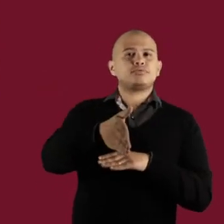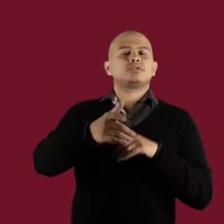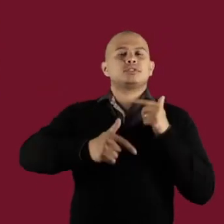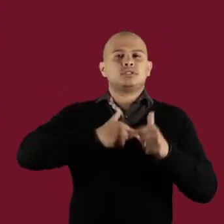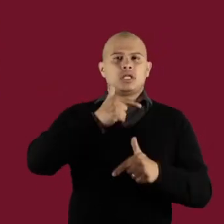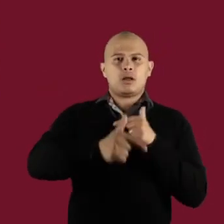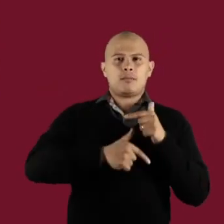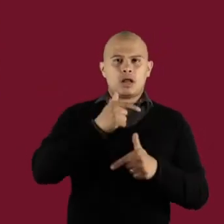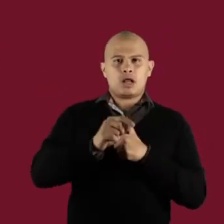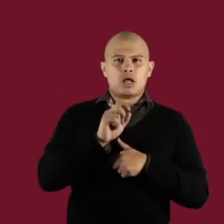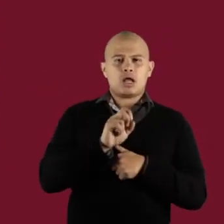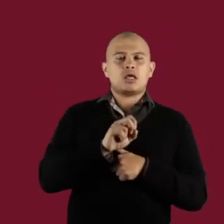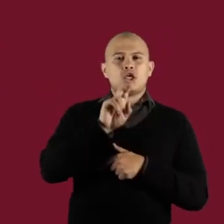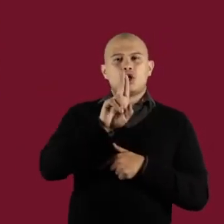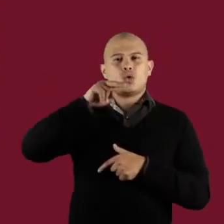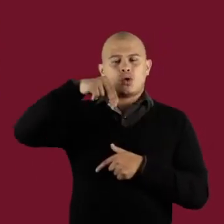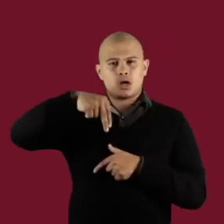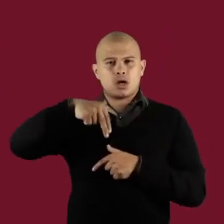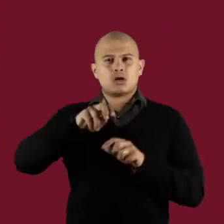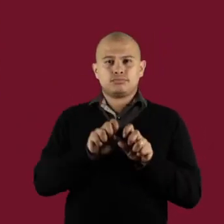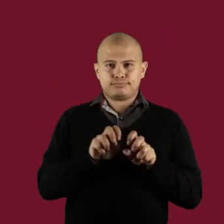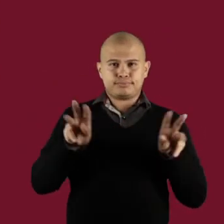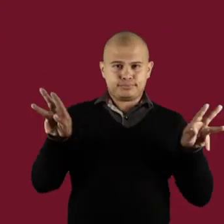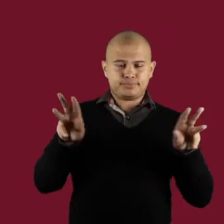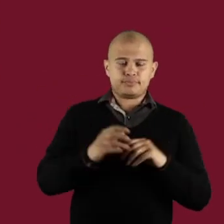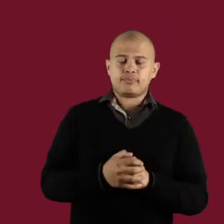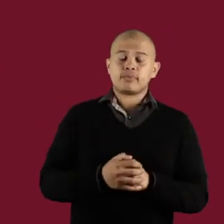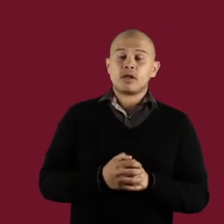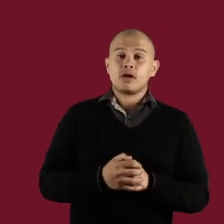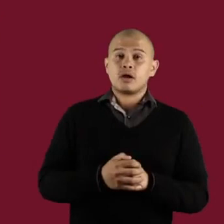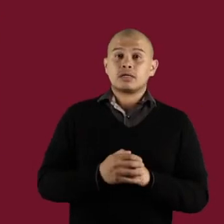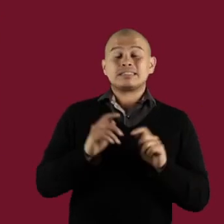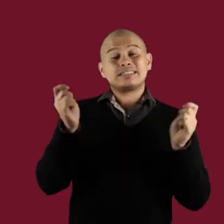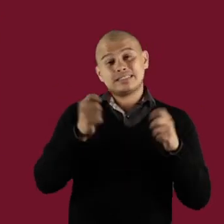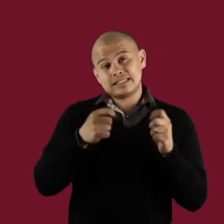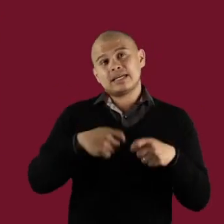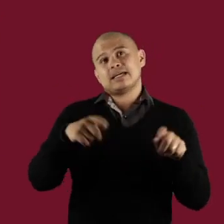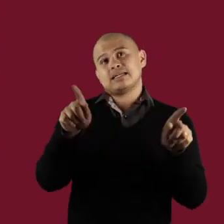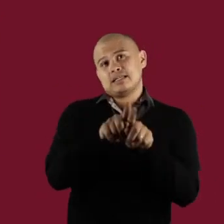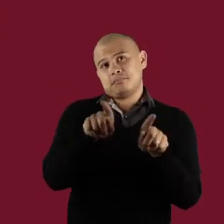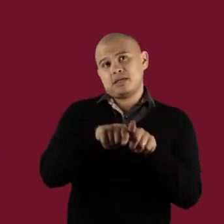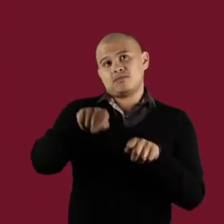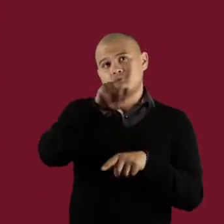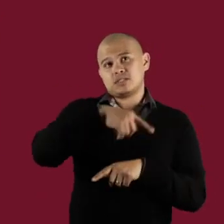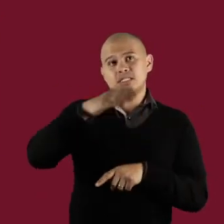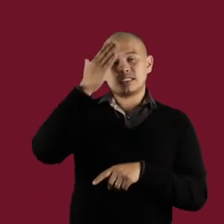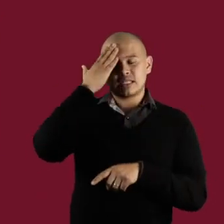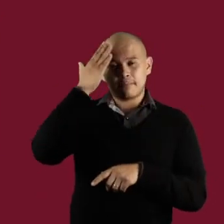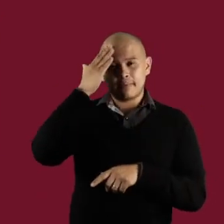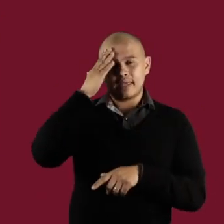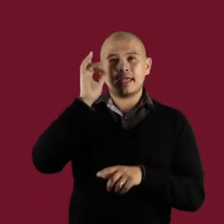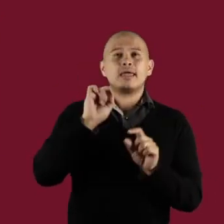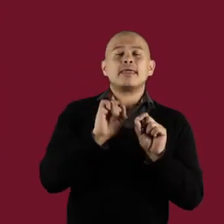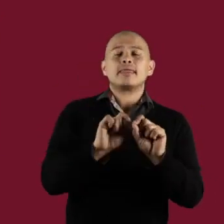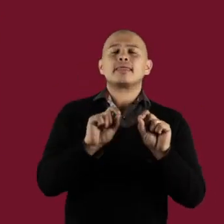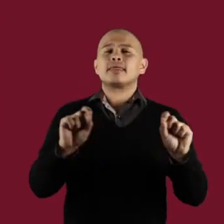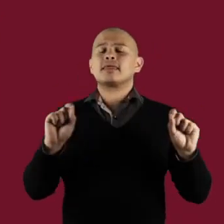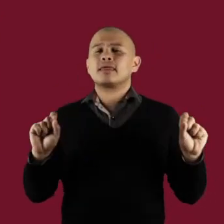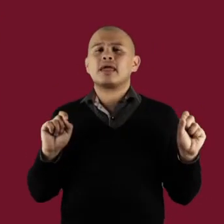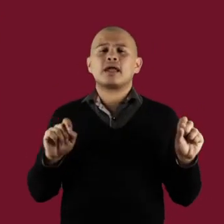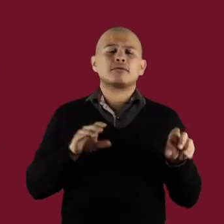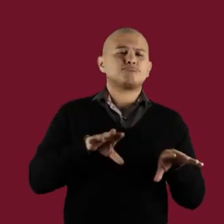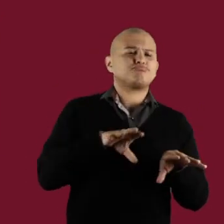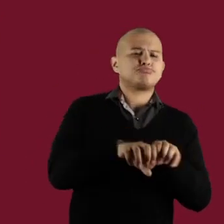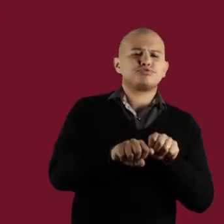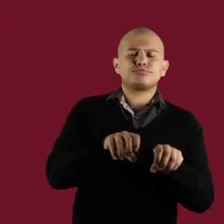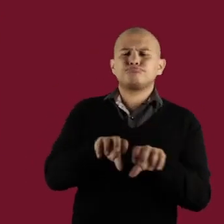E você pode querer saber, por exemplo, qual é a mecânica. Portanto, são jovens que acabam de sair do mundo acadêmico e querem entrar